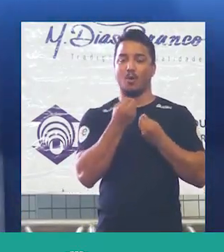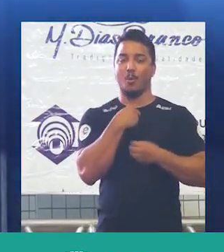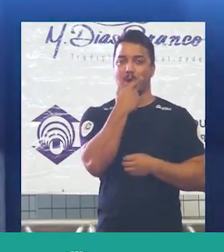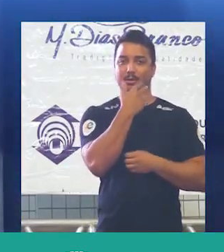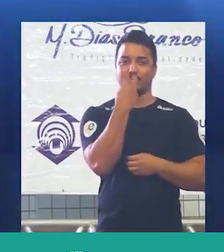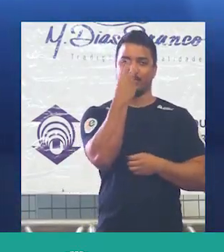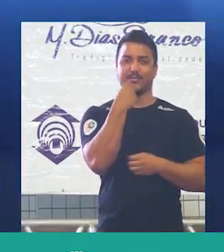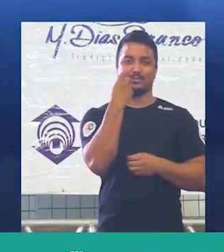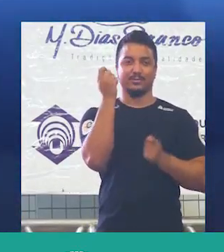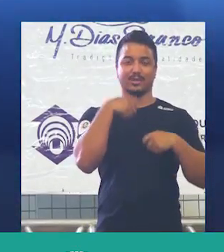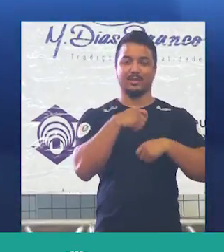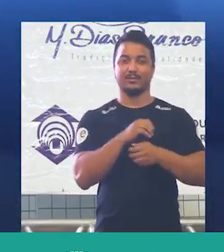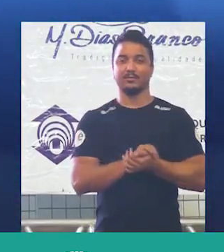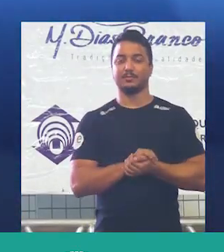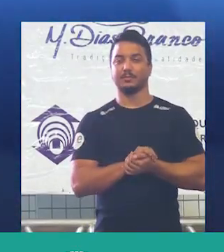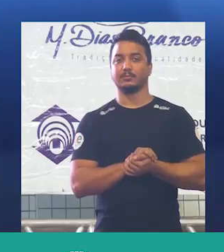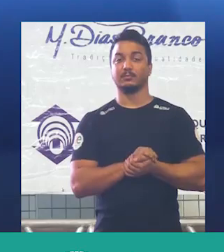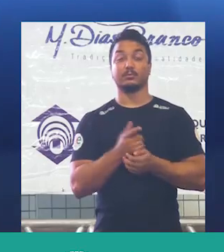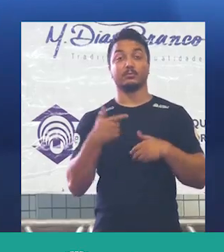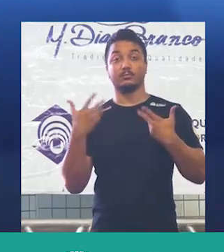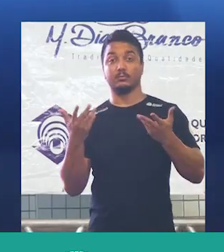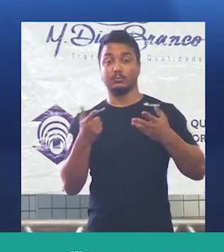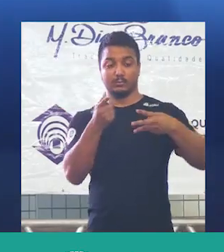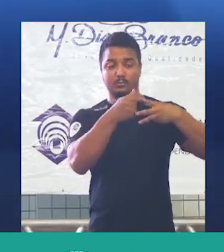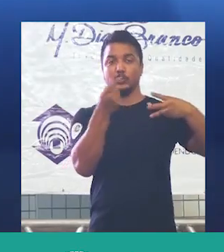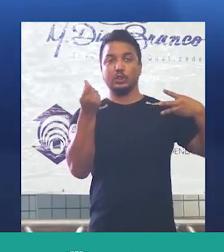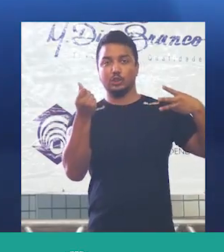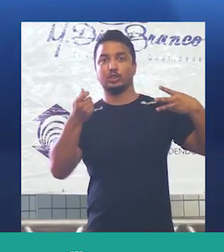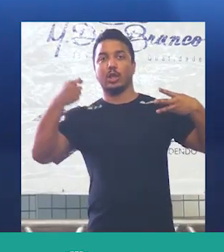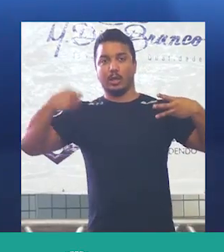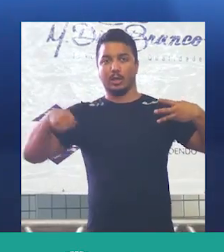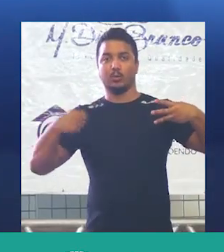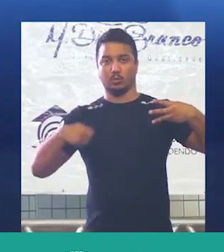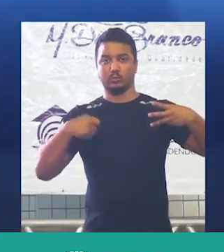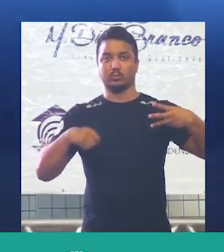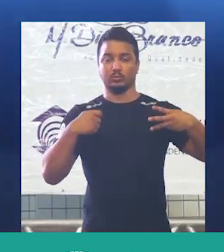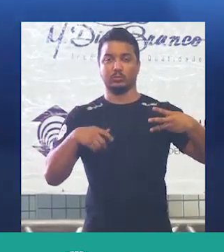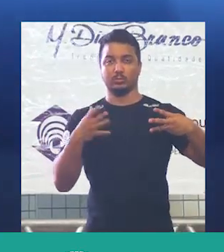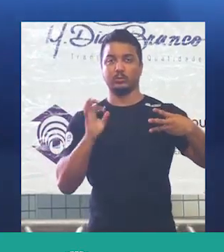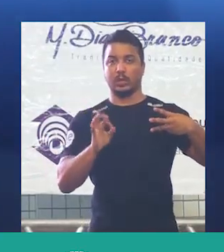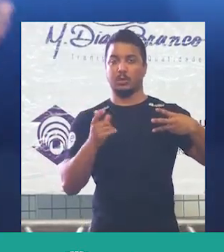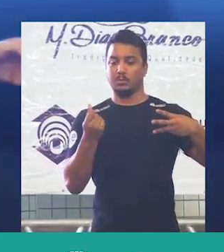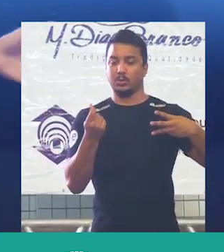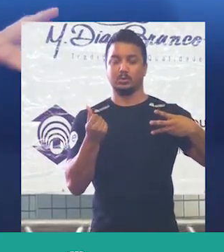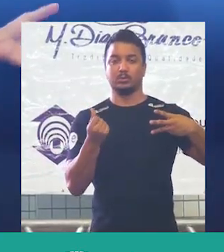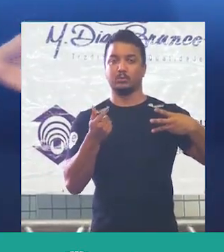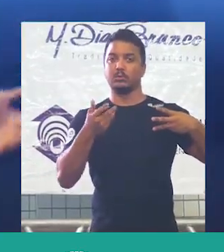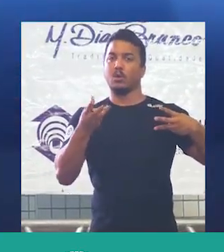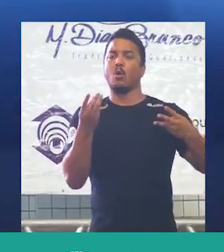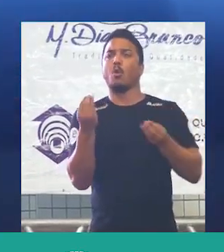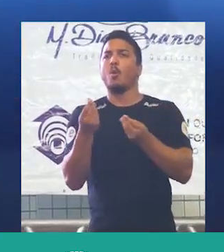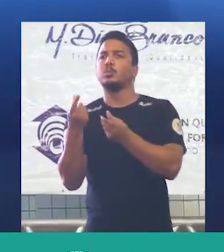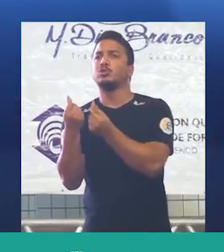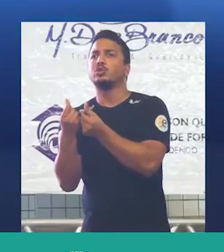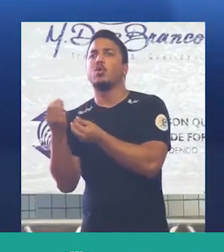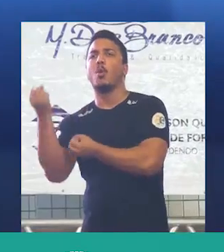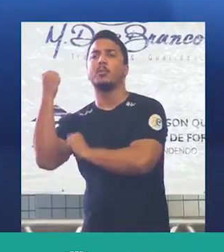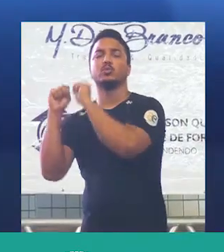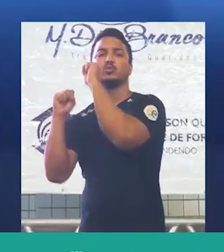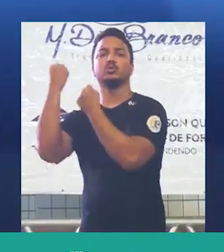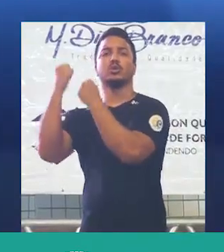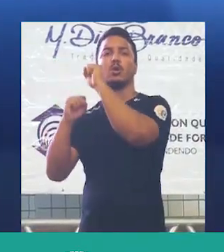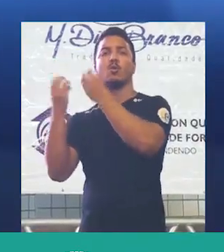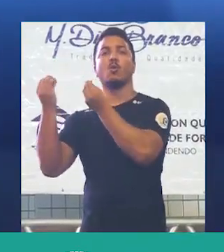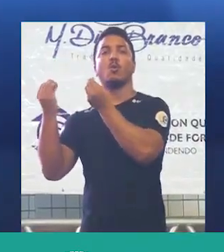falando. Mas vamos aqui. Dessa forma, então, a gente precisava de dinheiro. Esse ano, de onde é que tem dinheiro para a